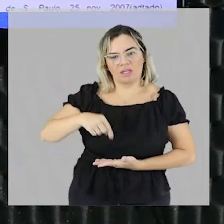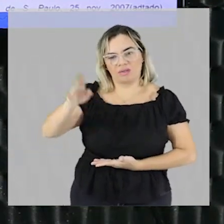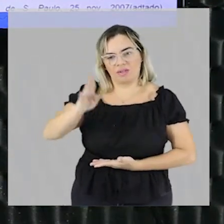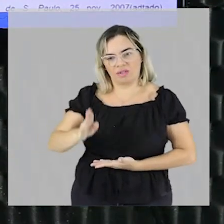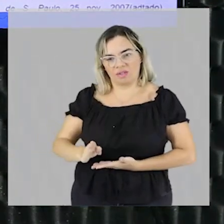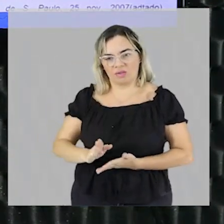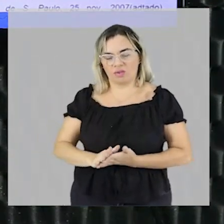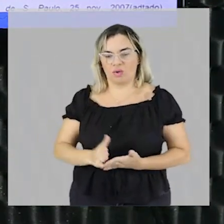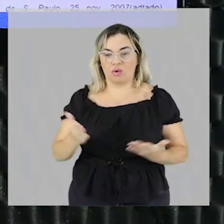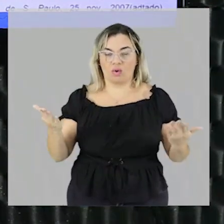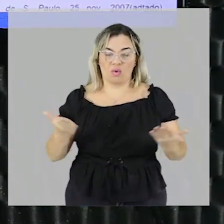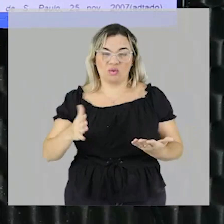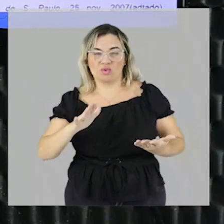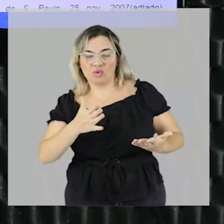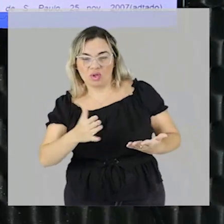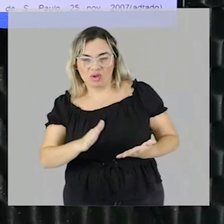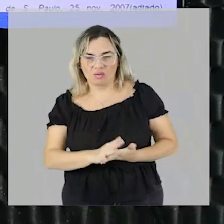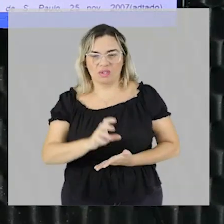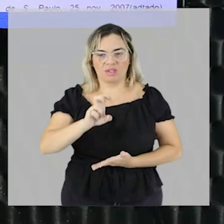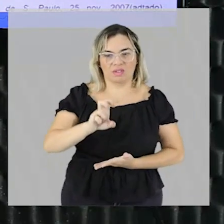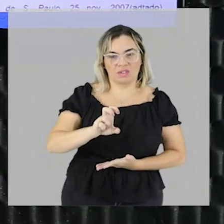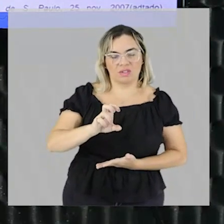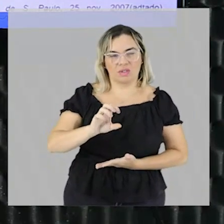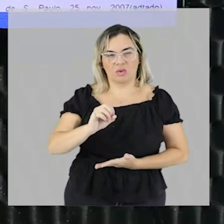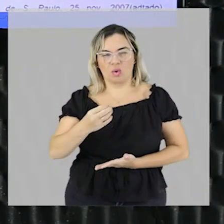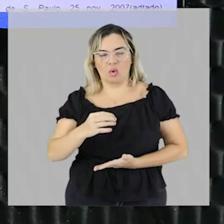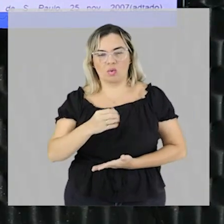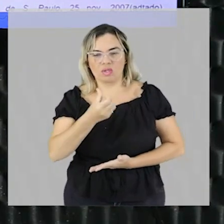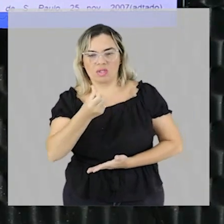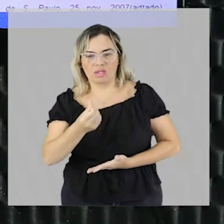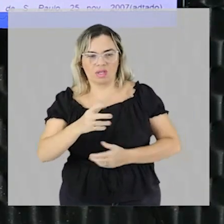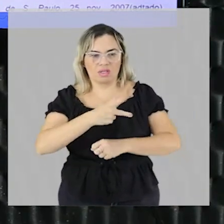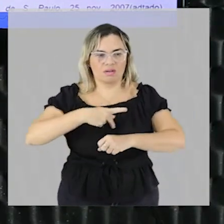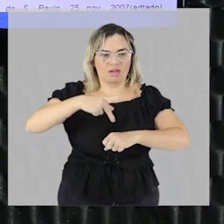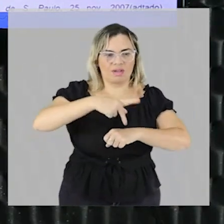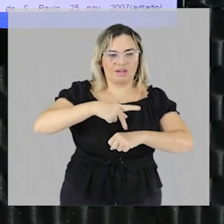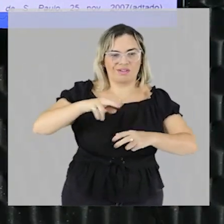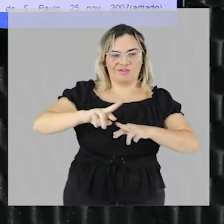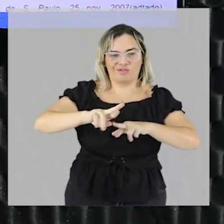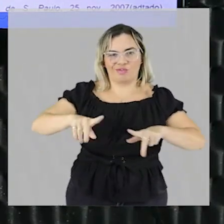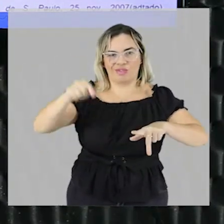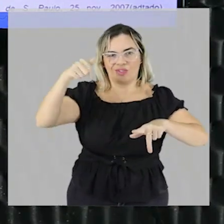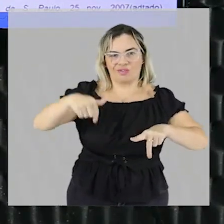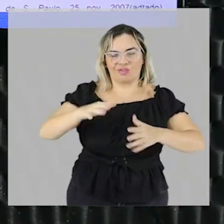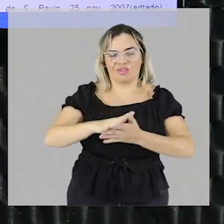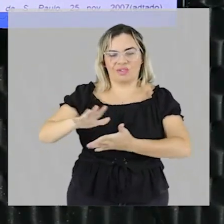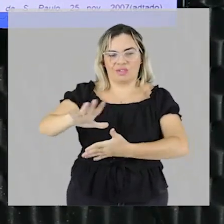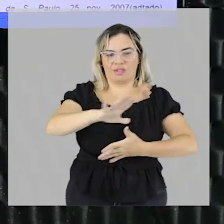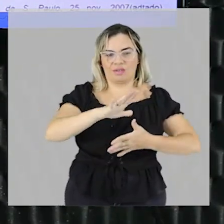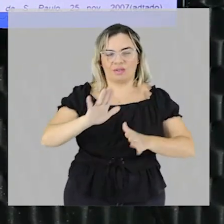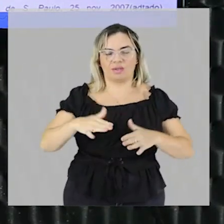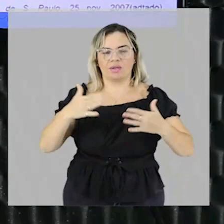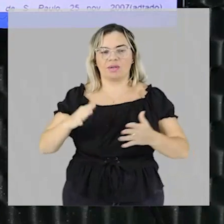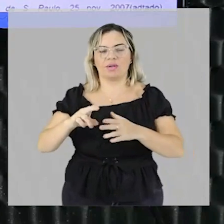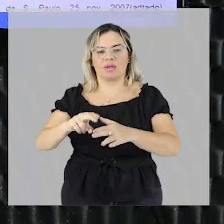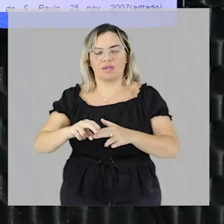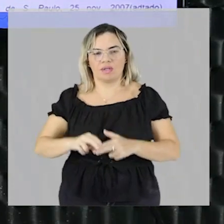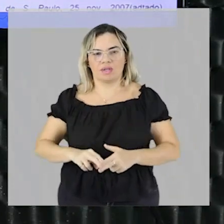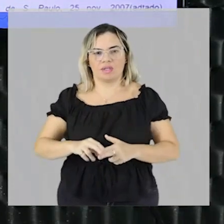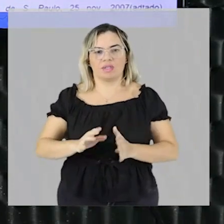trabalha a ideia que caso a família real, essa burocracia portuguesa, não viesse parar no